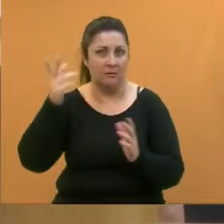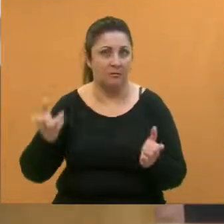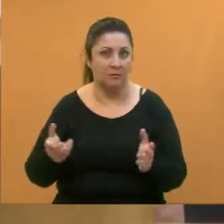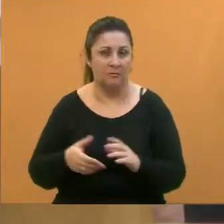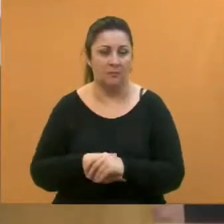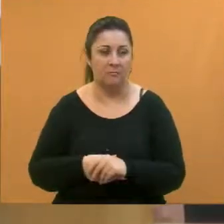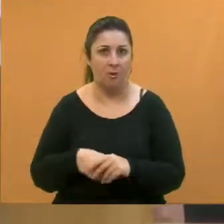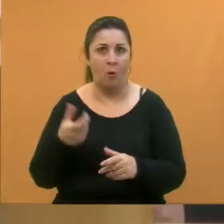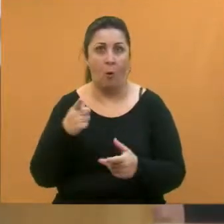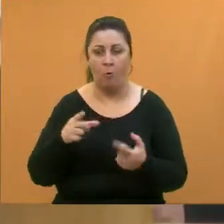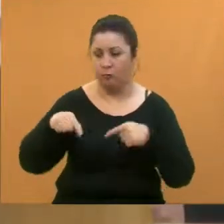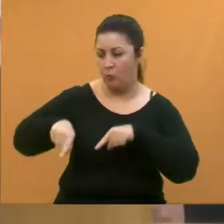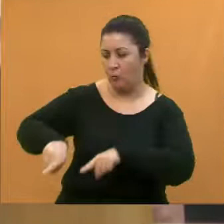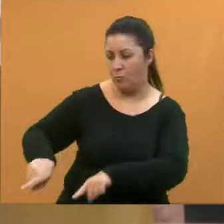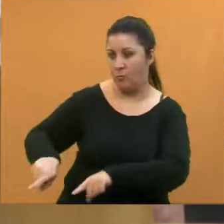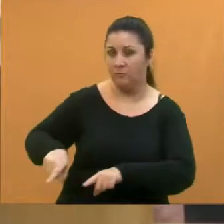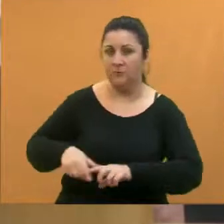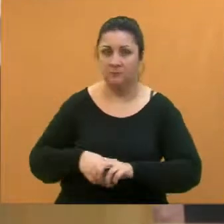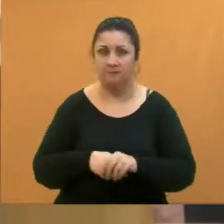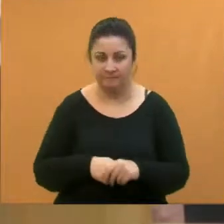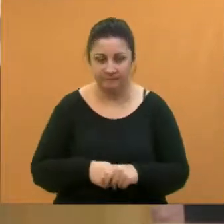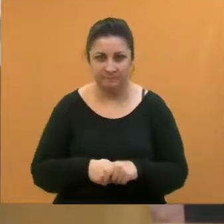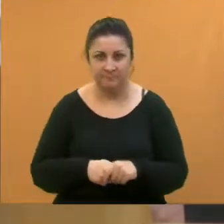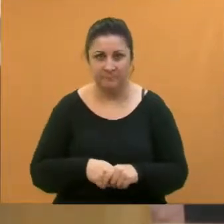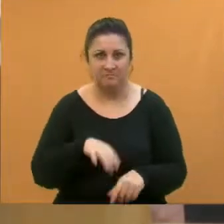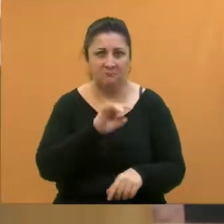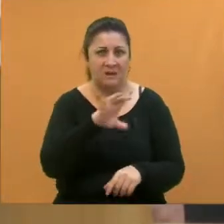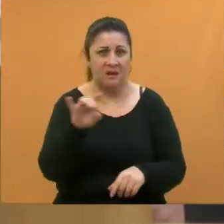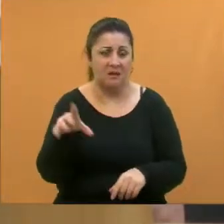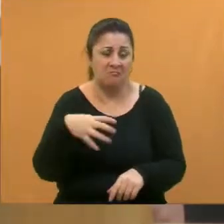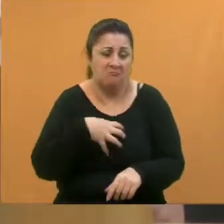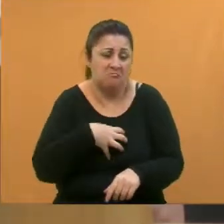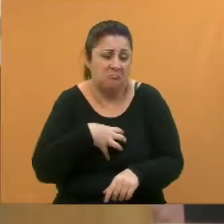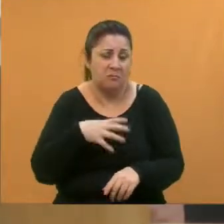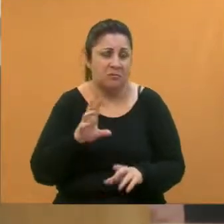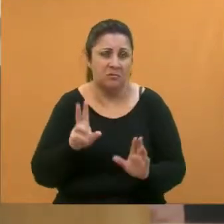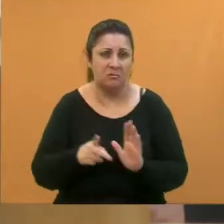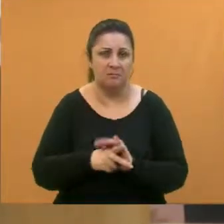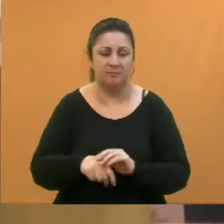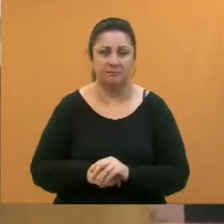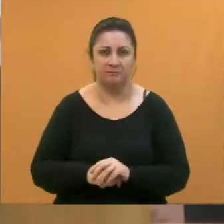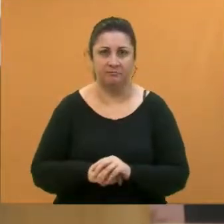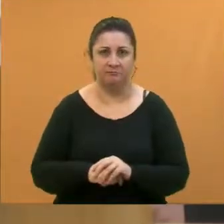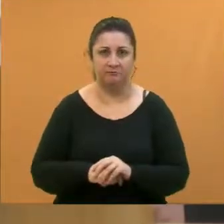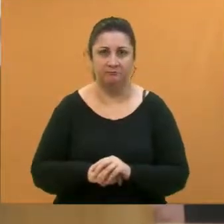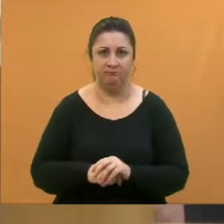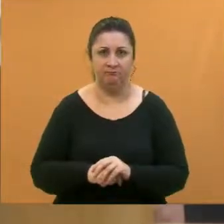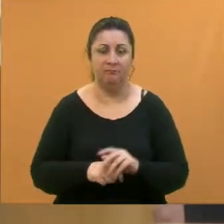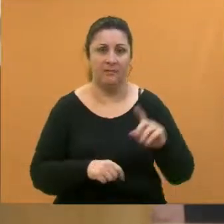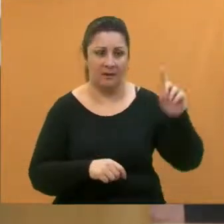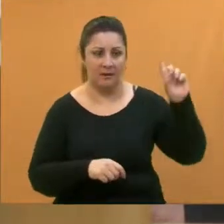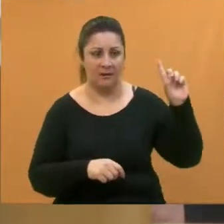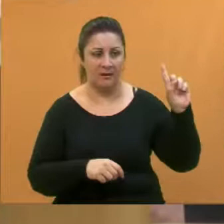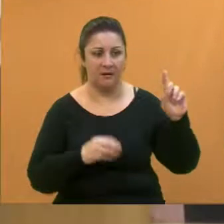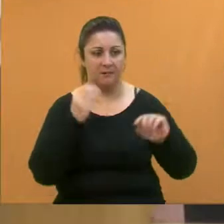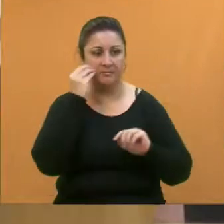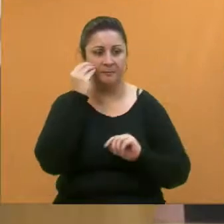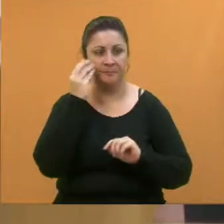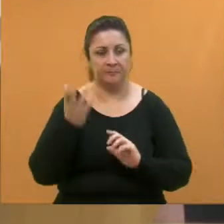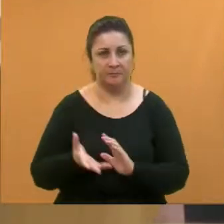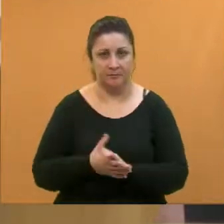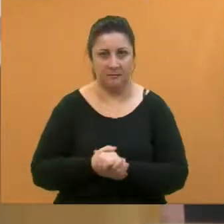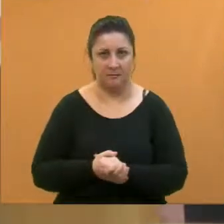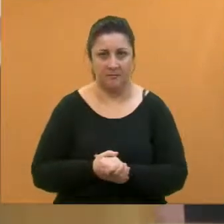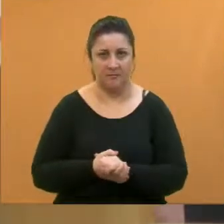vereador oposicionista. Cada um tem uma característica. Eu tenho procurado me pautar aqui, ainda que